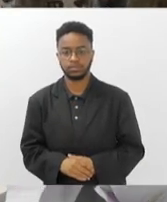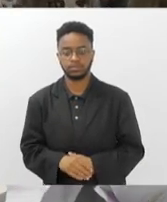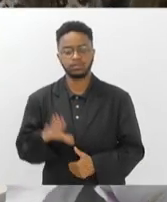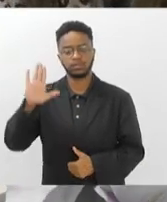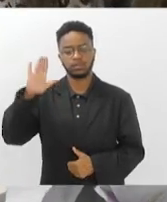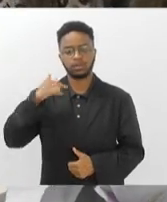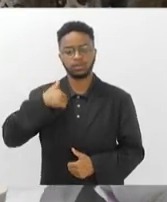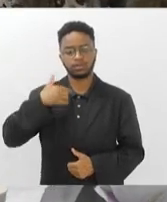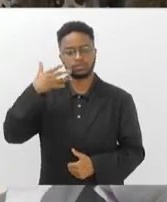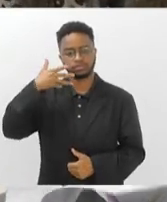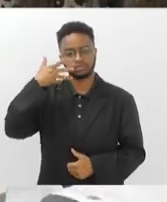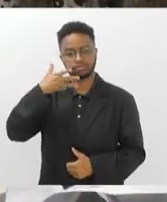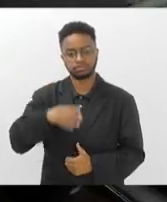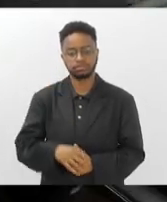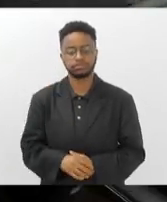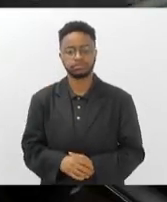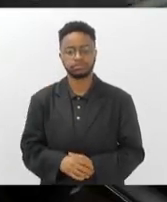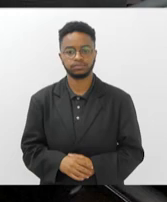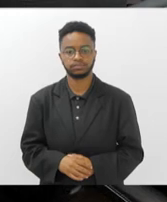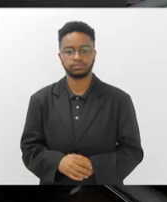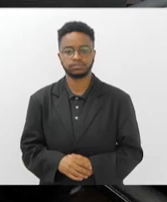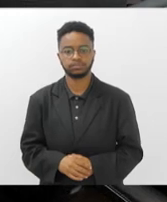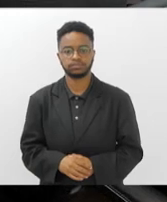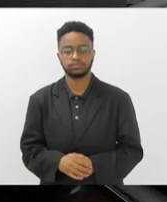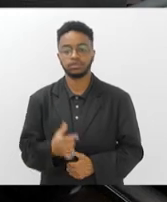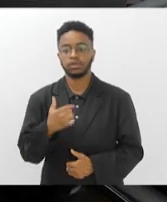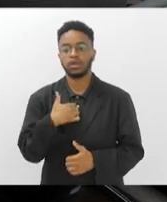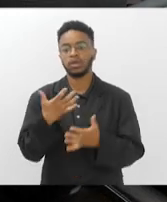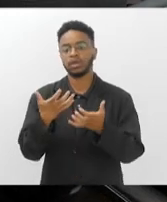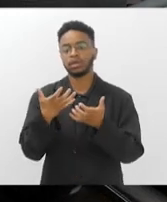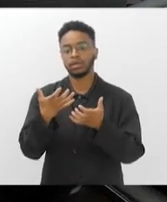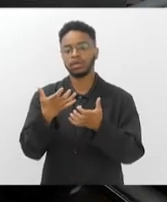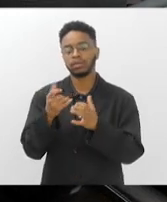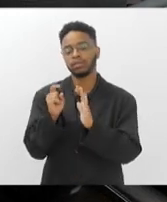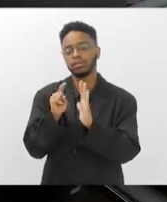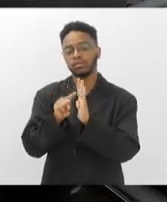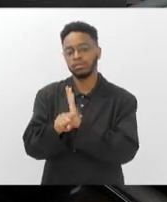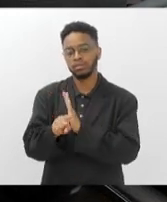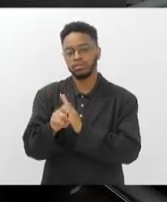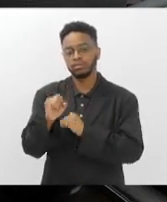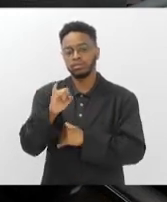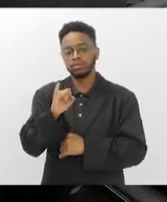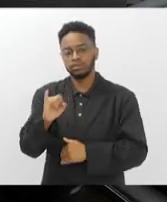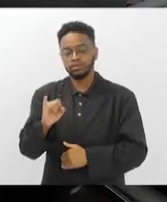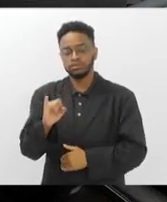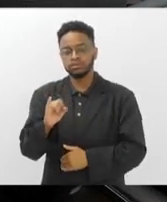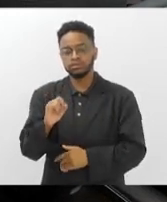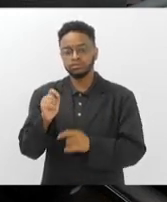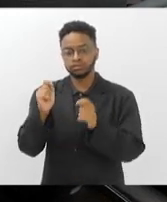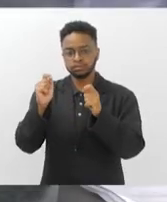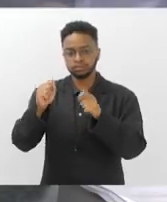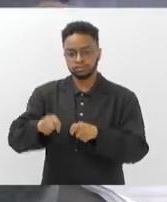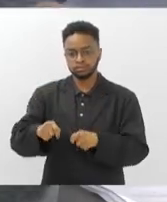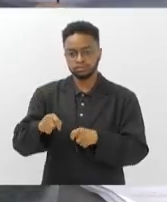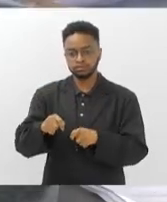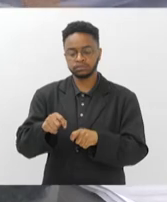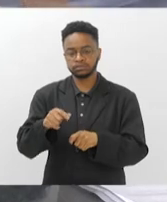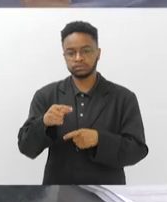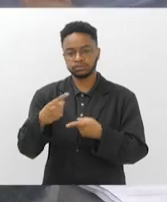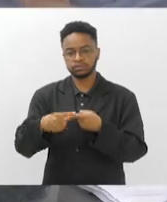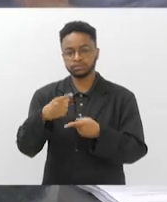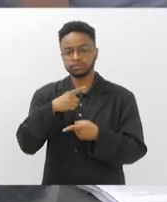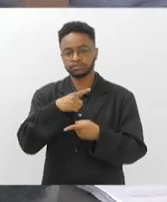ordem. Pois não, deputado Carlos. Queria consultar a Vossa Excelência se em algum momento seria possível, que a gente tem